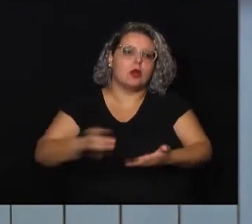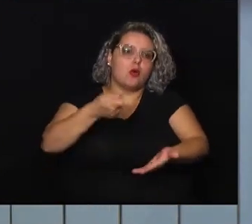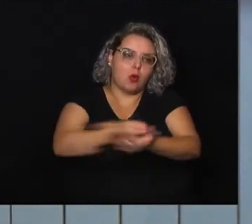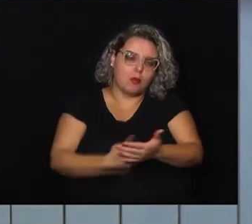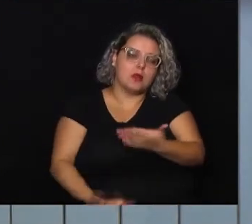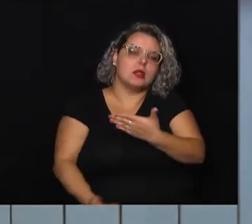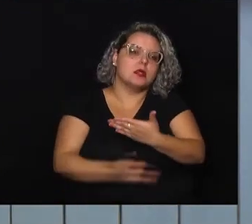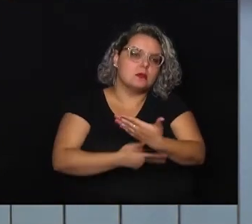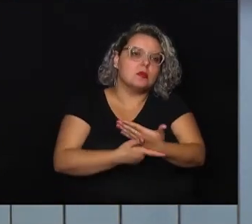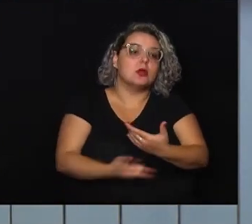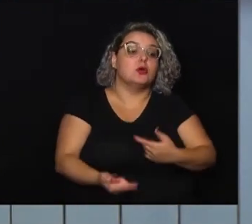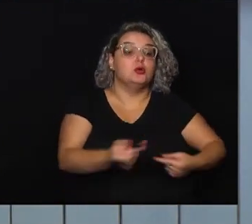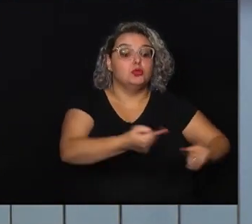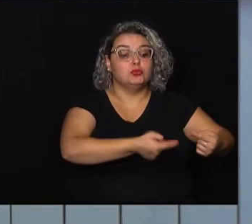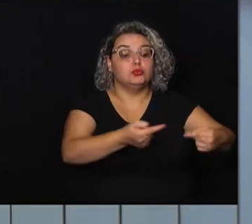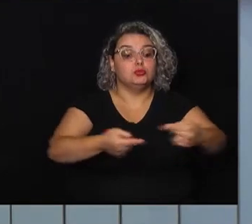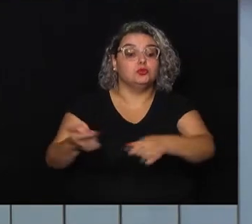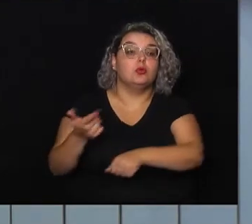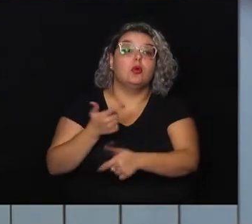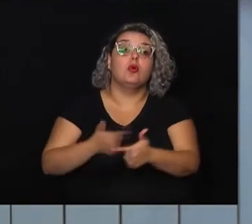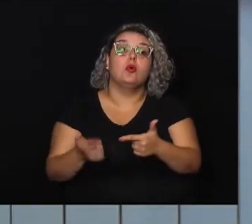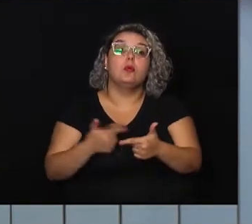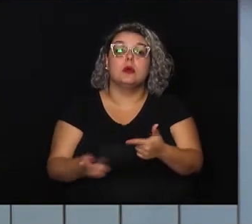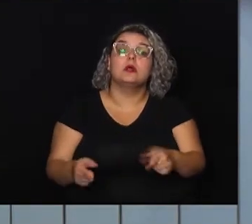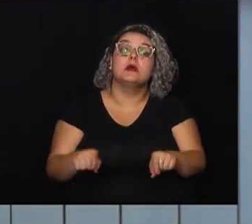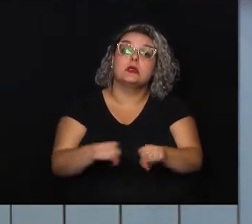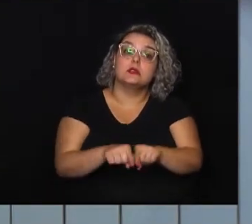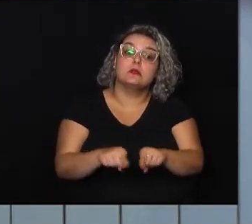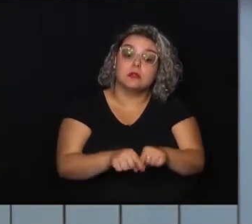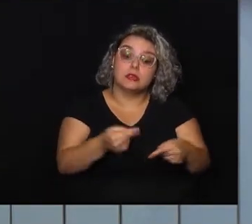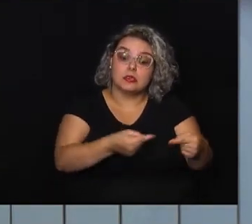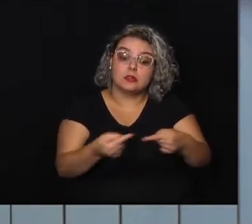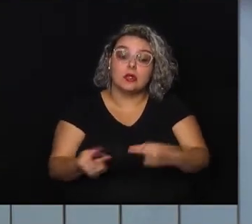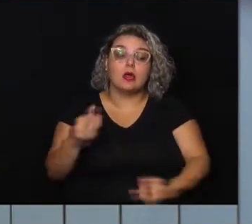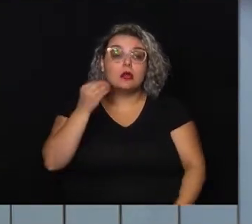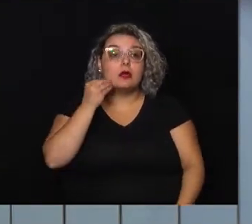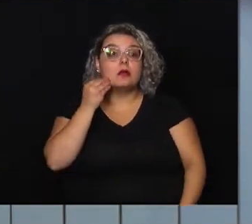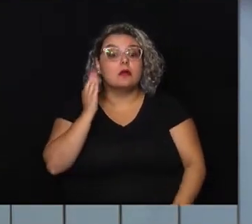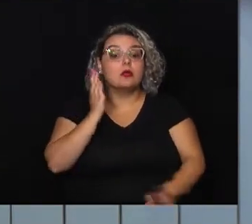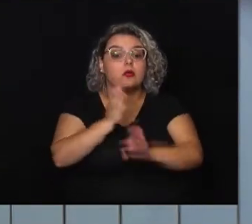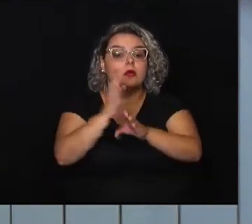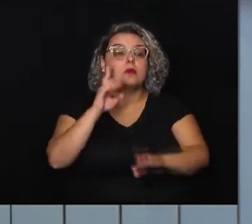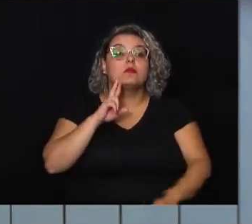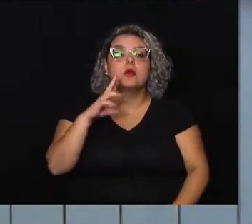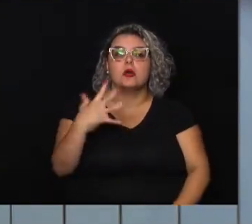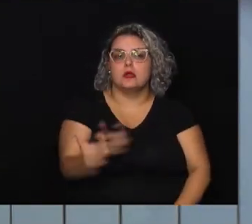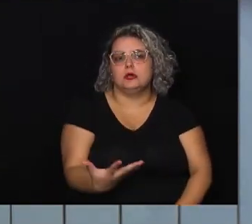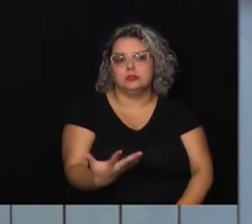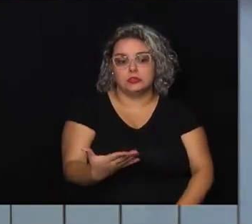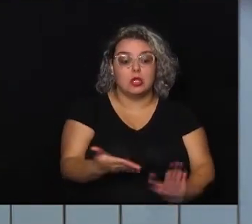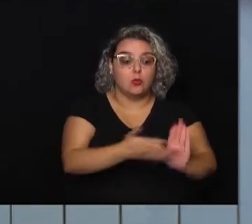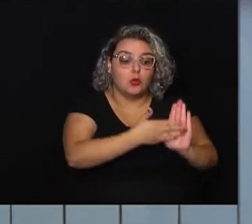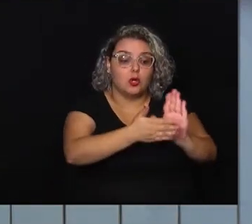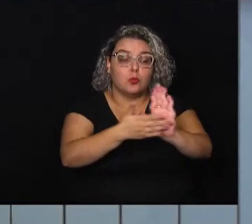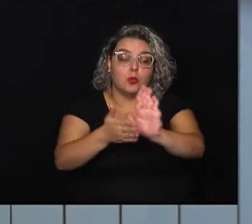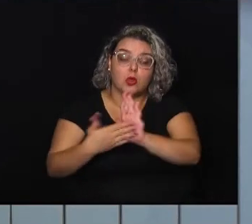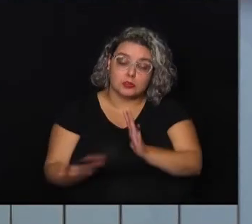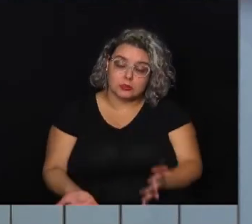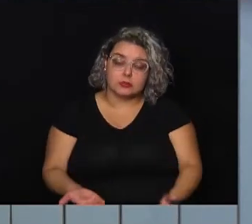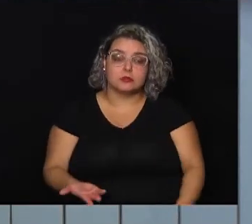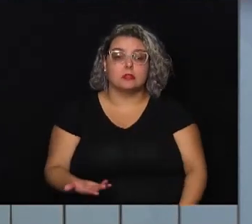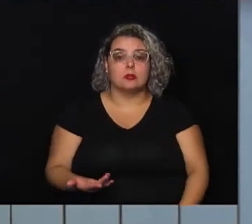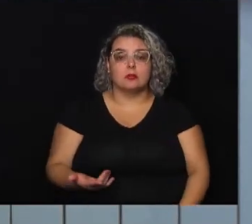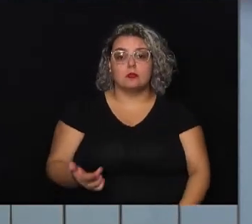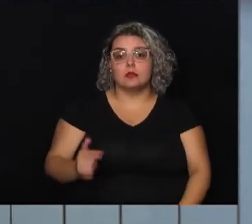buscar discutir o problema e, a partir da discussão, tentar encontrar solução, propostas, né, para que isso não